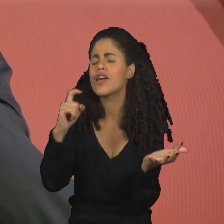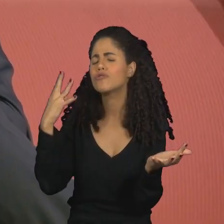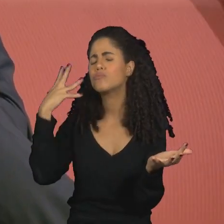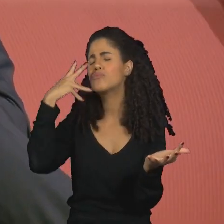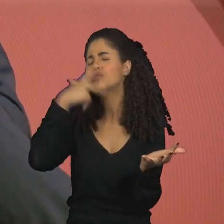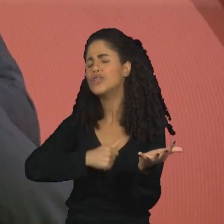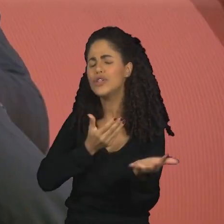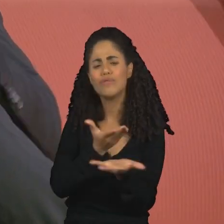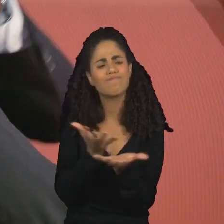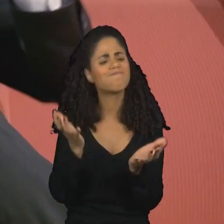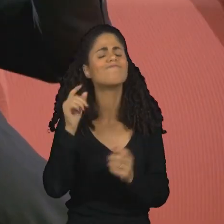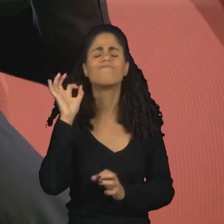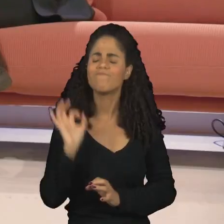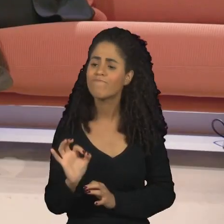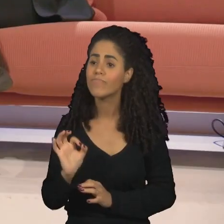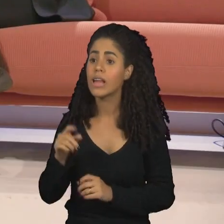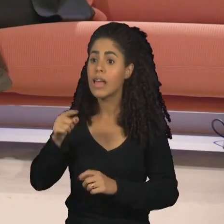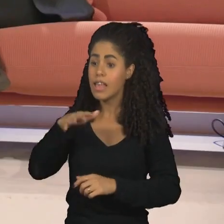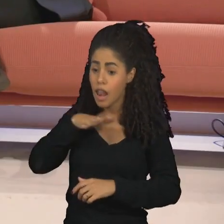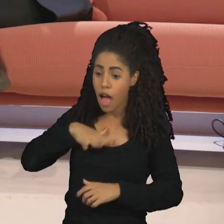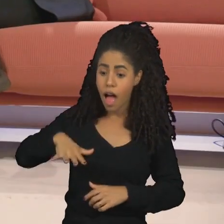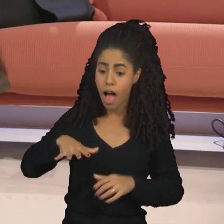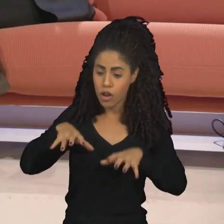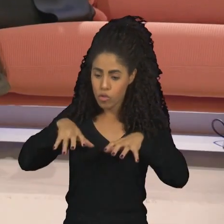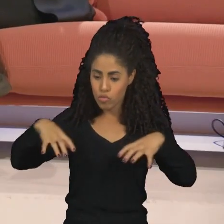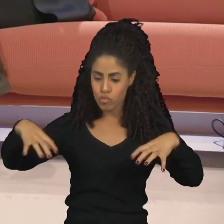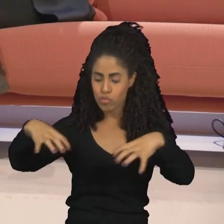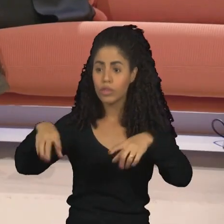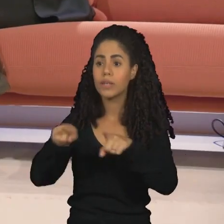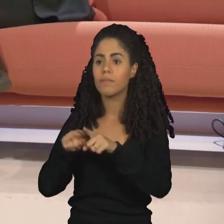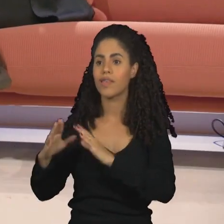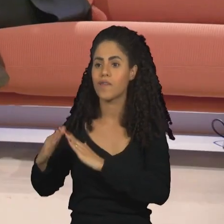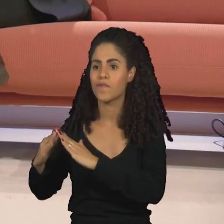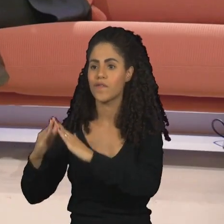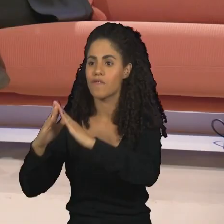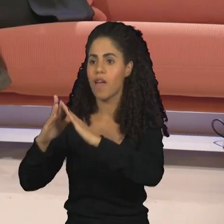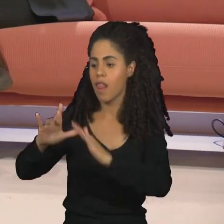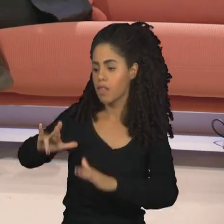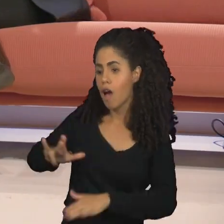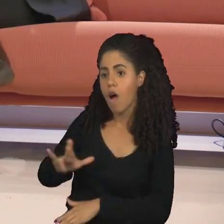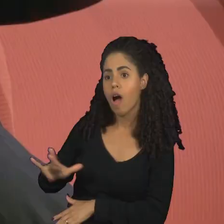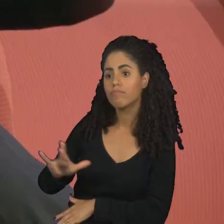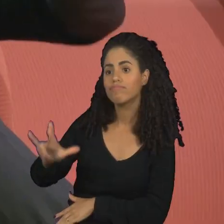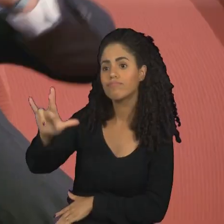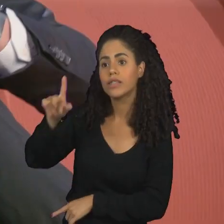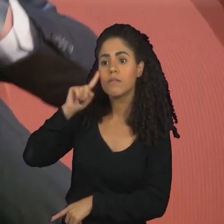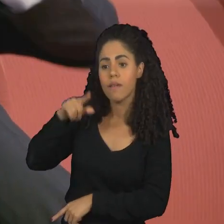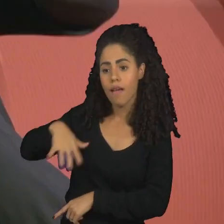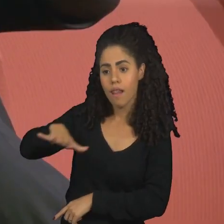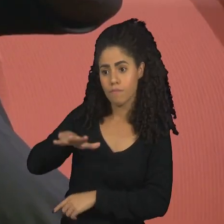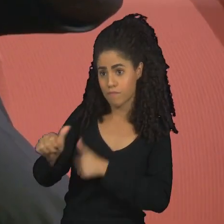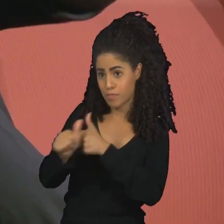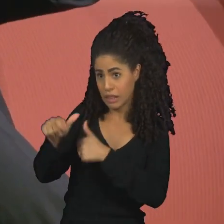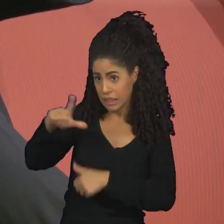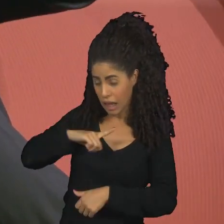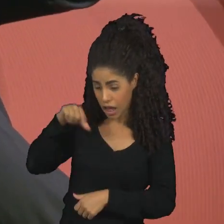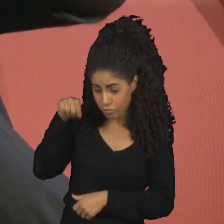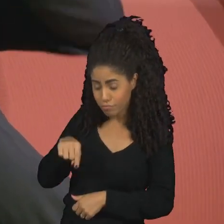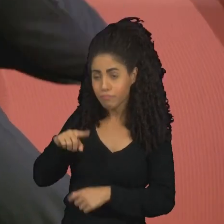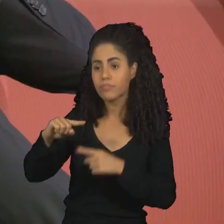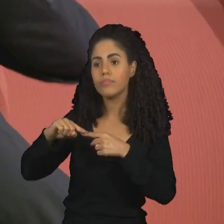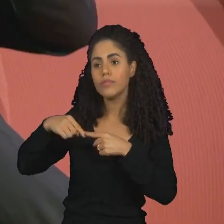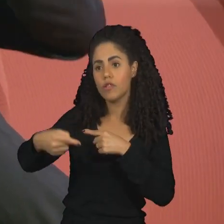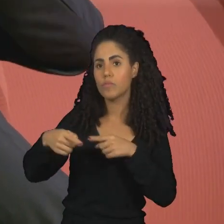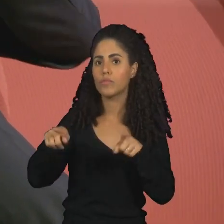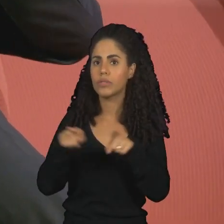bonita. E ela, em volta dela, tem a favela da Rocinha, né? Em São Paulo diz favela, que comunidade.